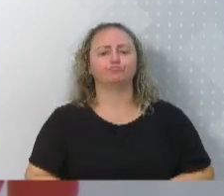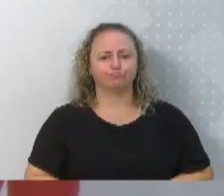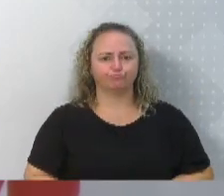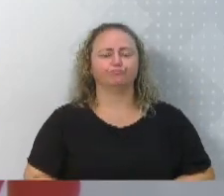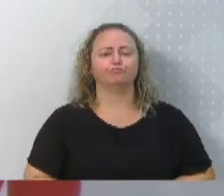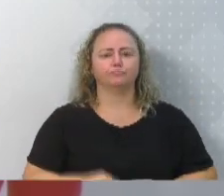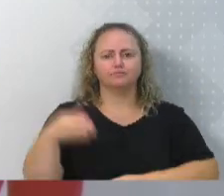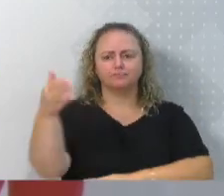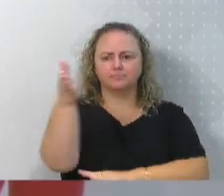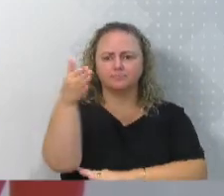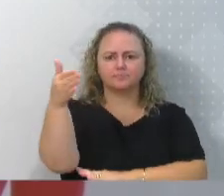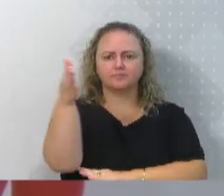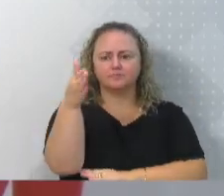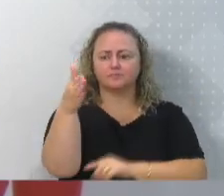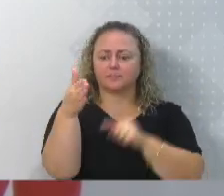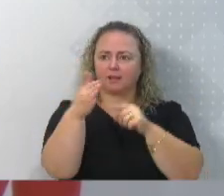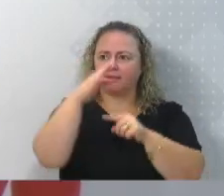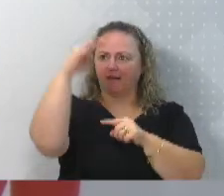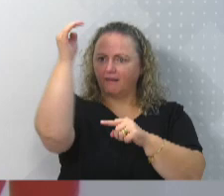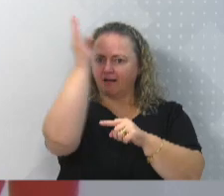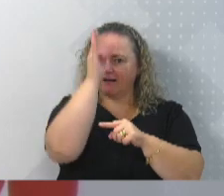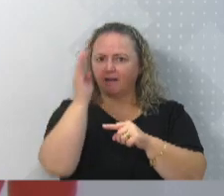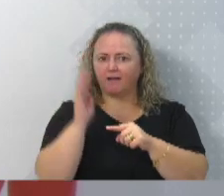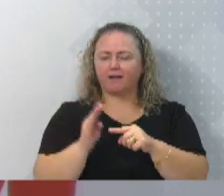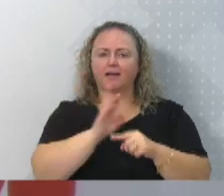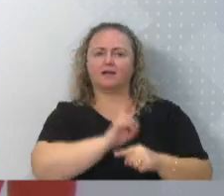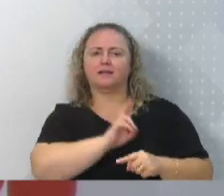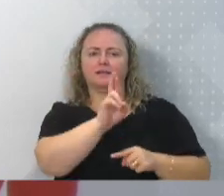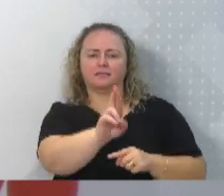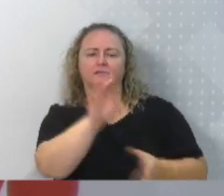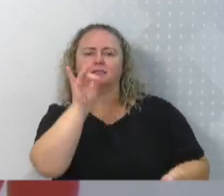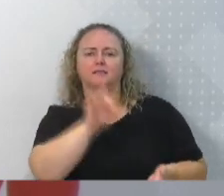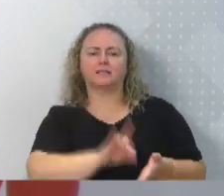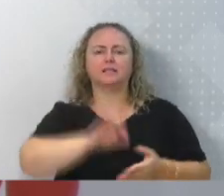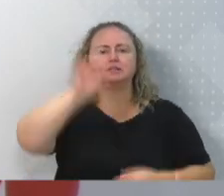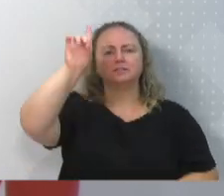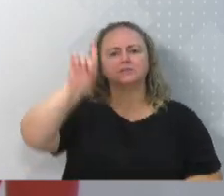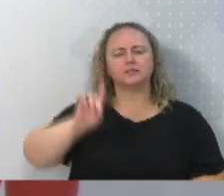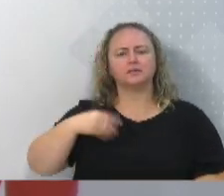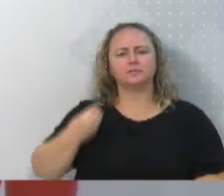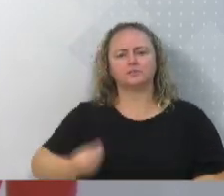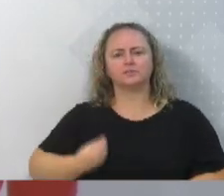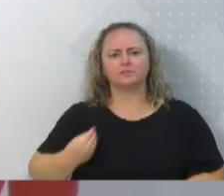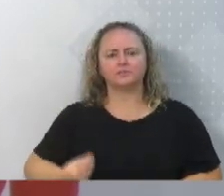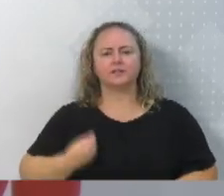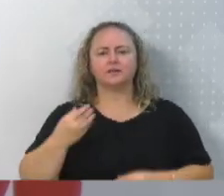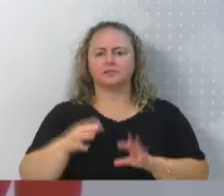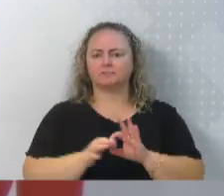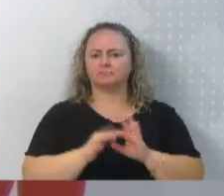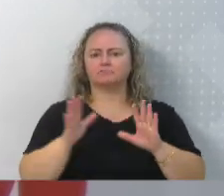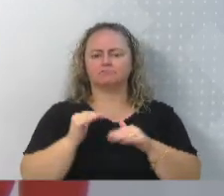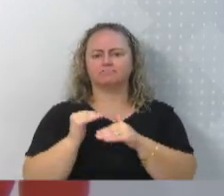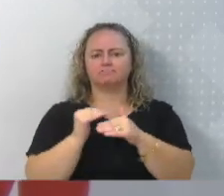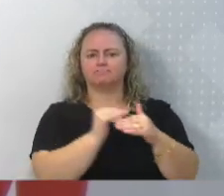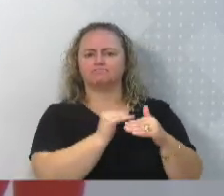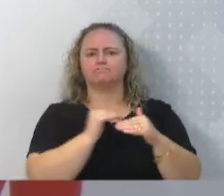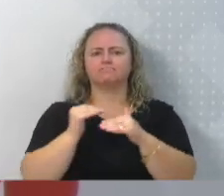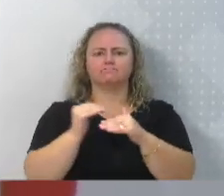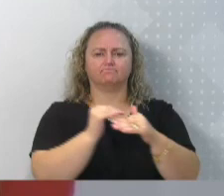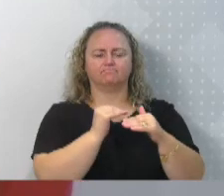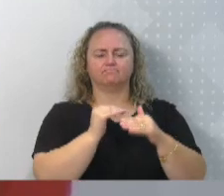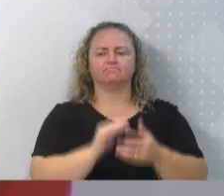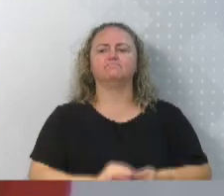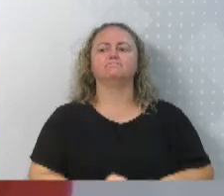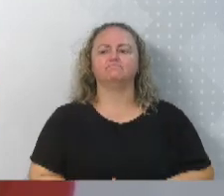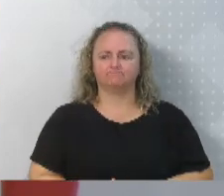sempre Continuará representando o nosso direito à Vida o nosso direito à liberdade nosso direito é igualdade o nosso